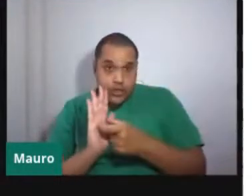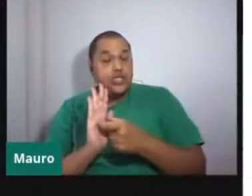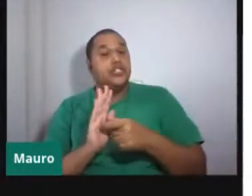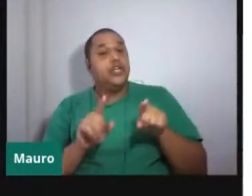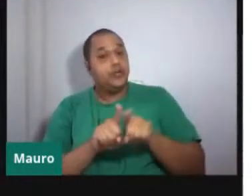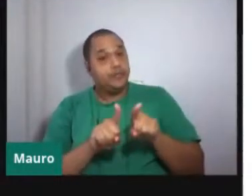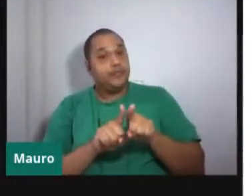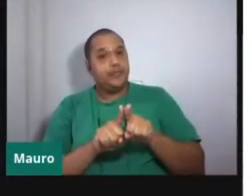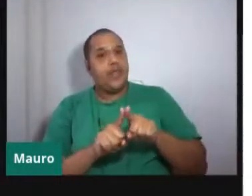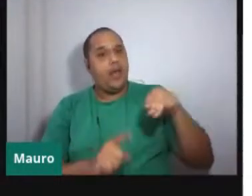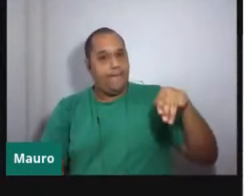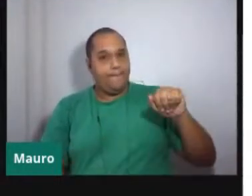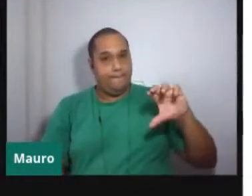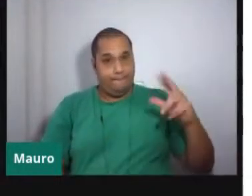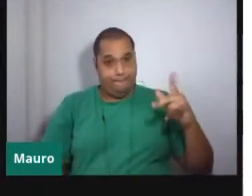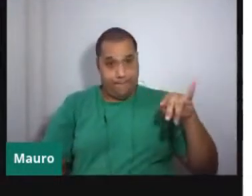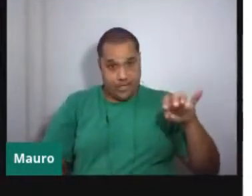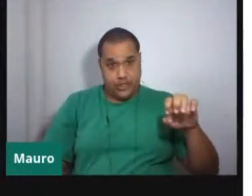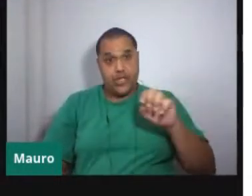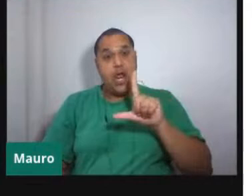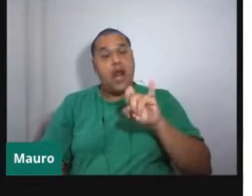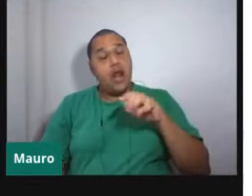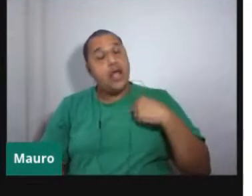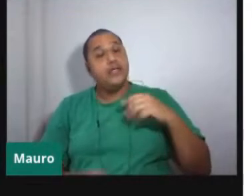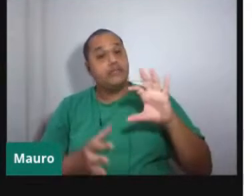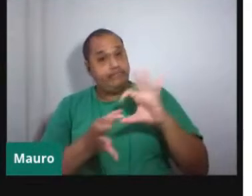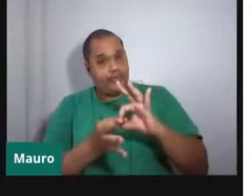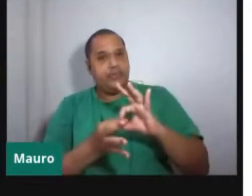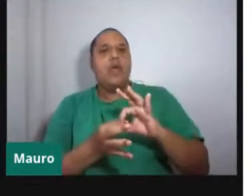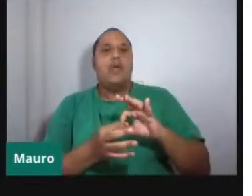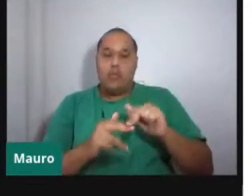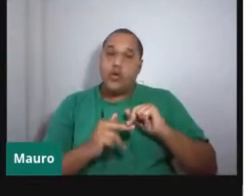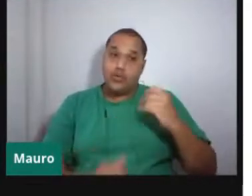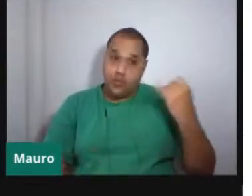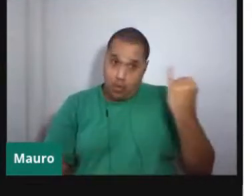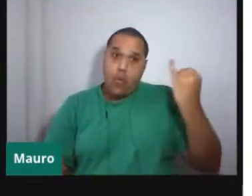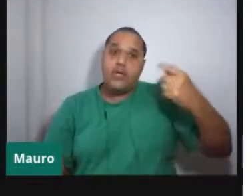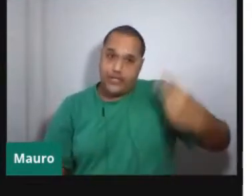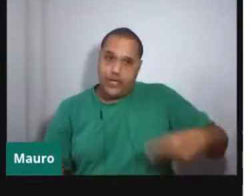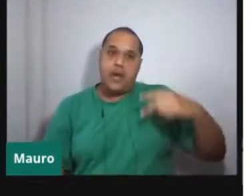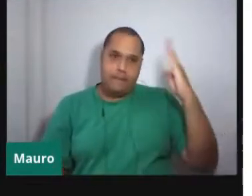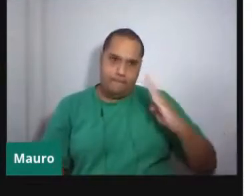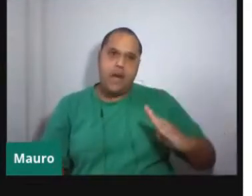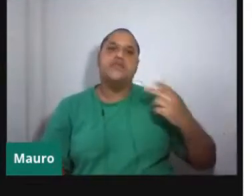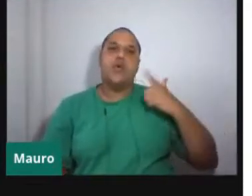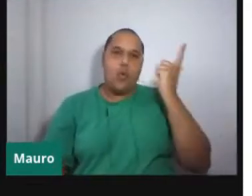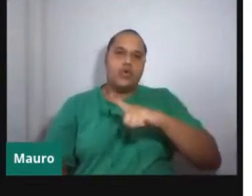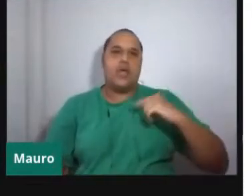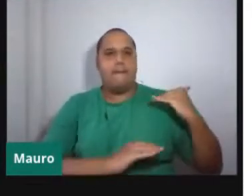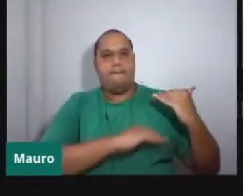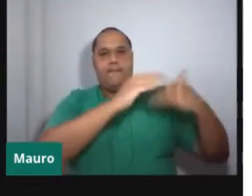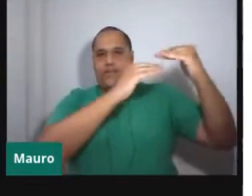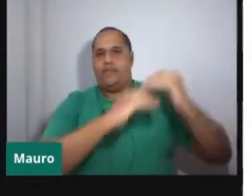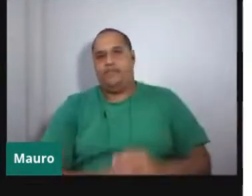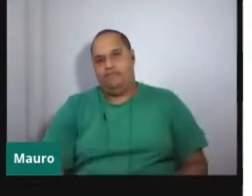ter, né, a inteligência artificial, mas que a gente no Brasil desenvolva essa metodologia. Então, como é que ela funciona?